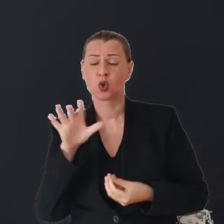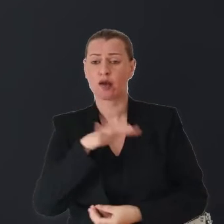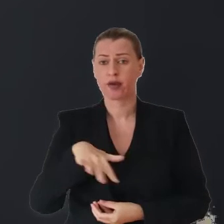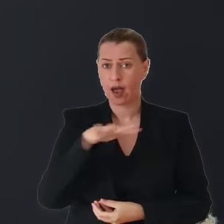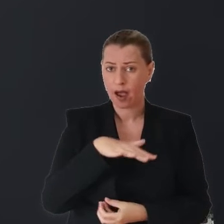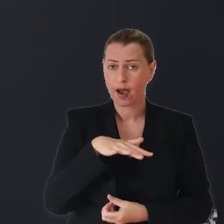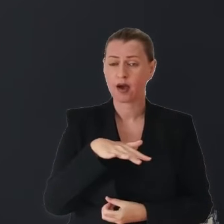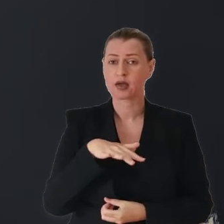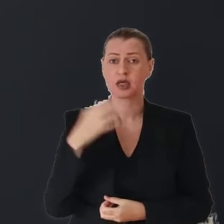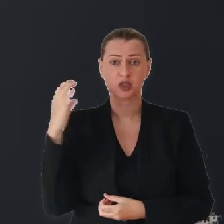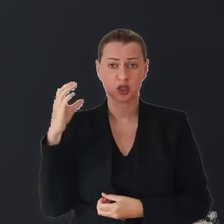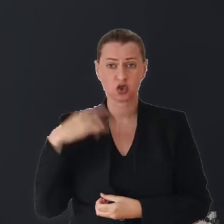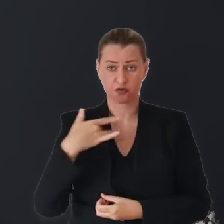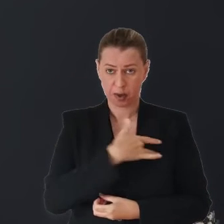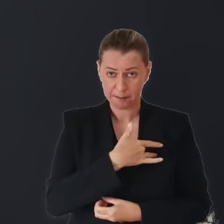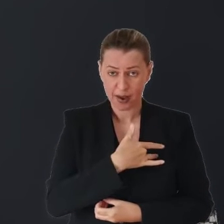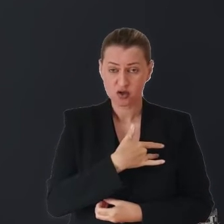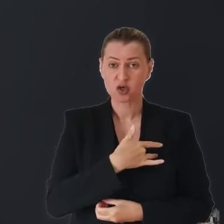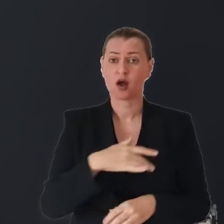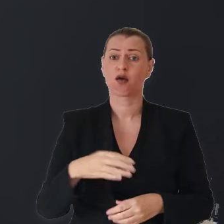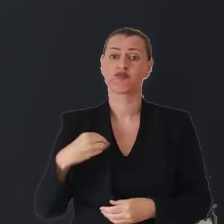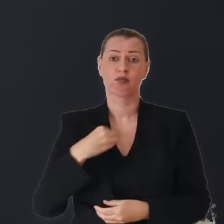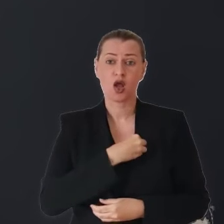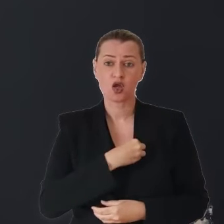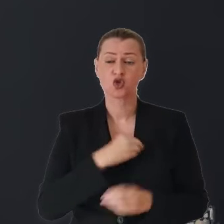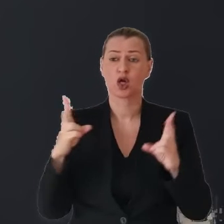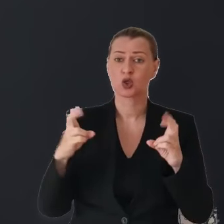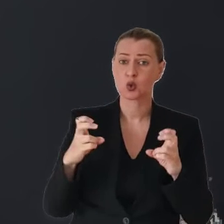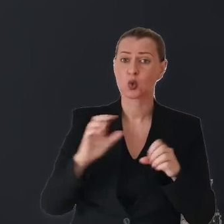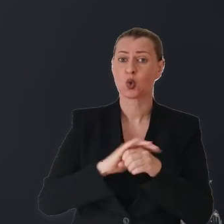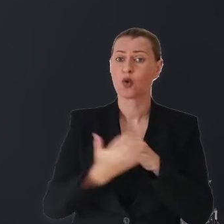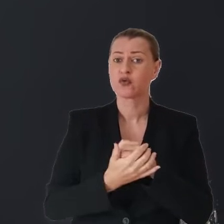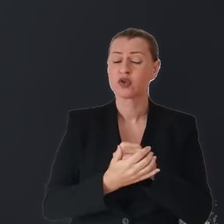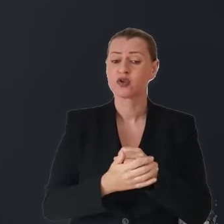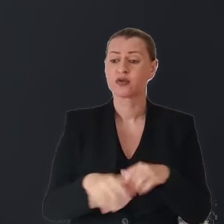na área científica, médica, sobre Covid?